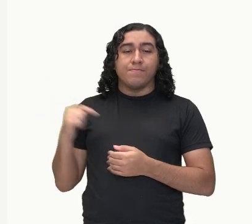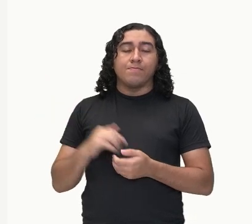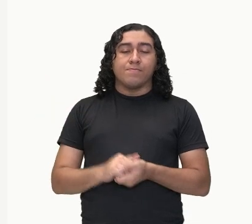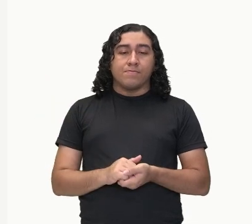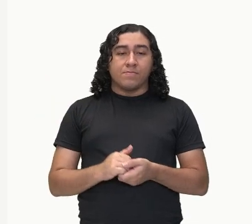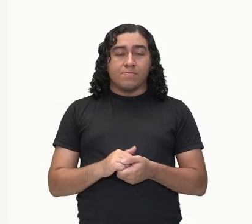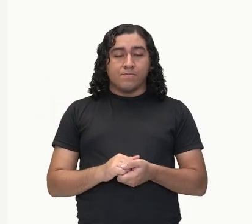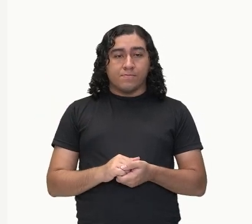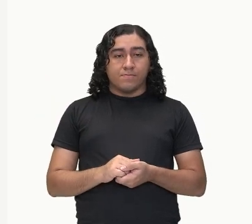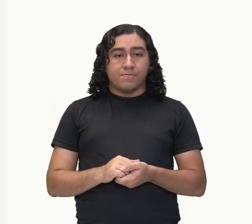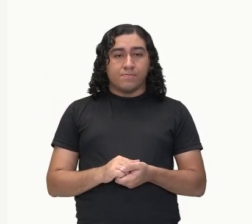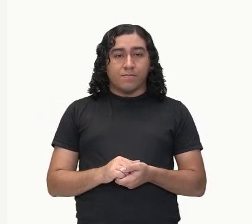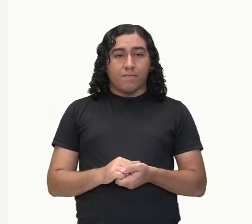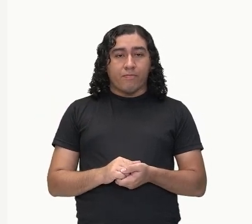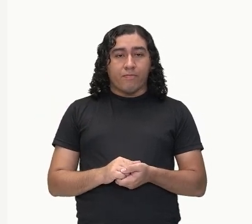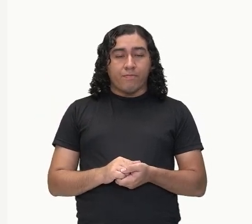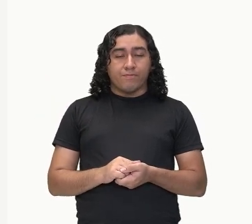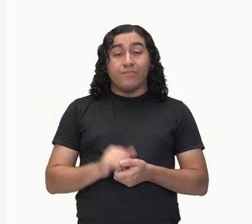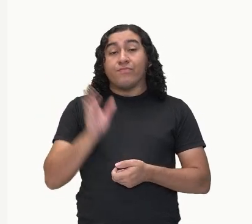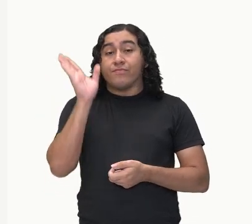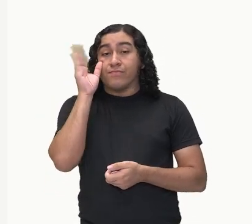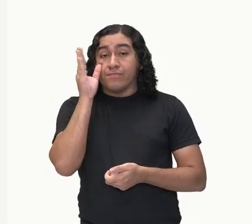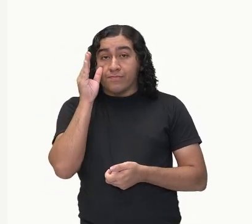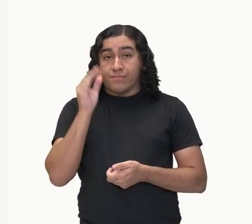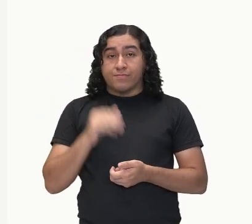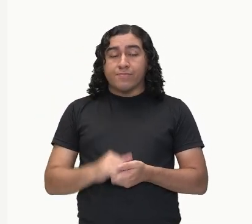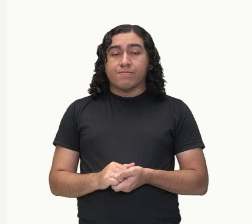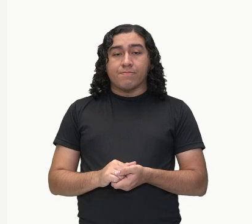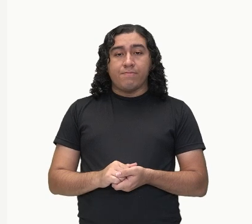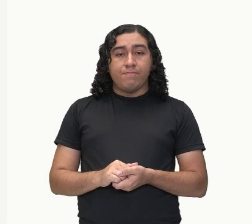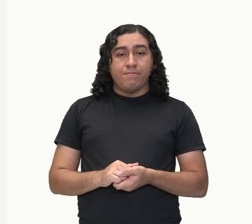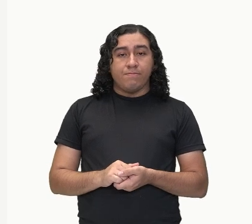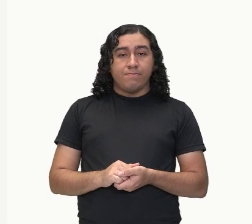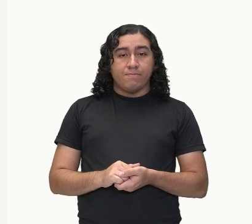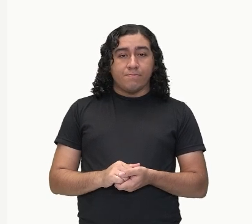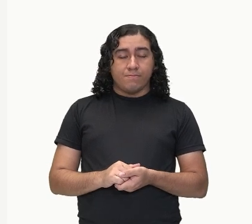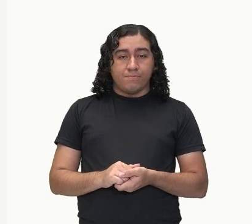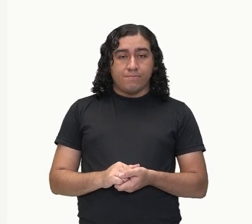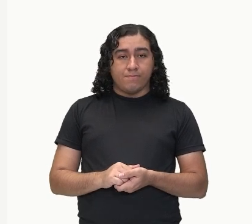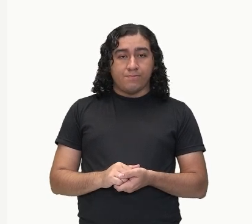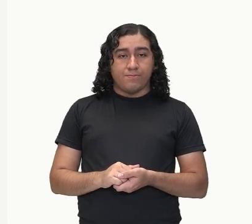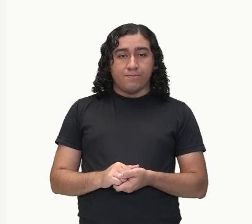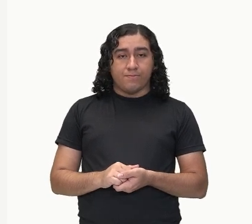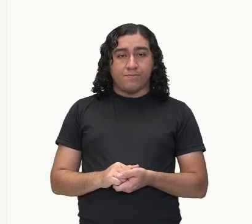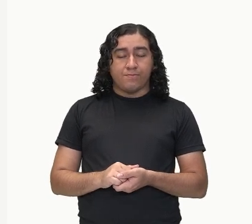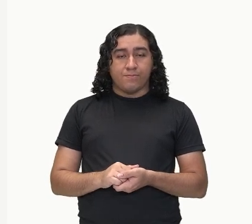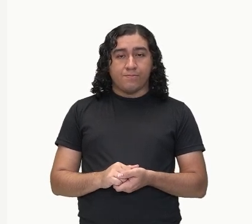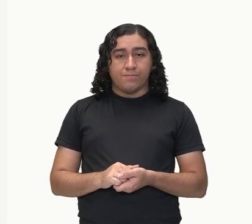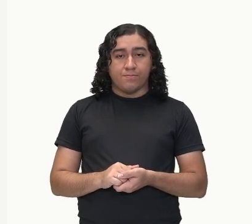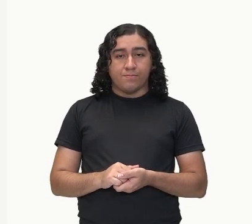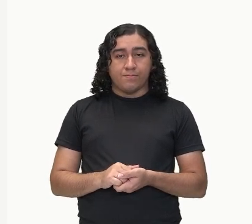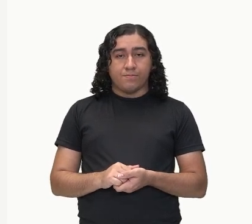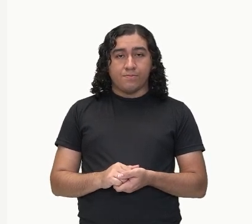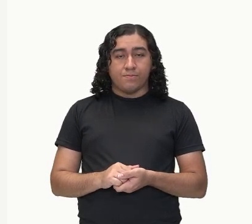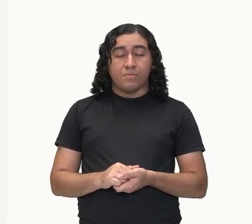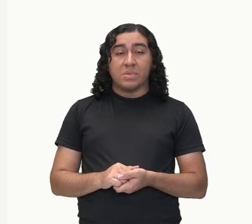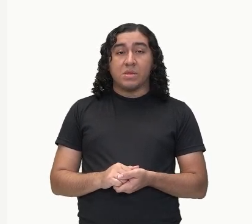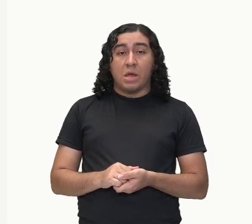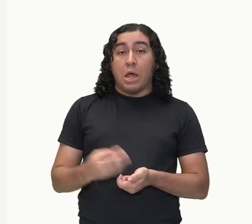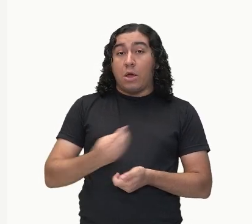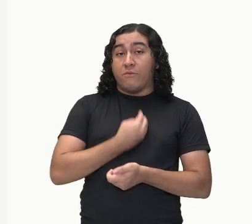e tucanos. Curiosidade desse bioma é que é o maior em biodiversidade no